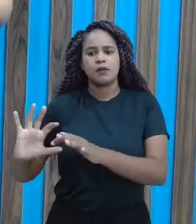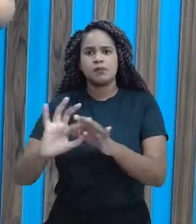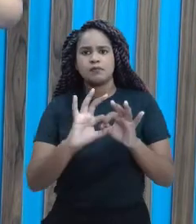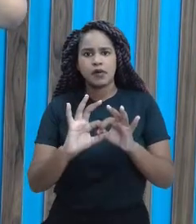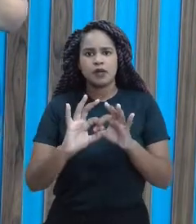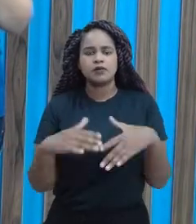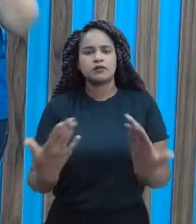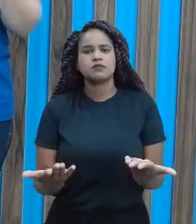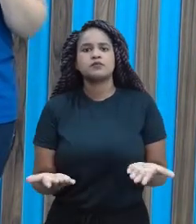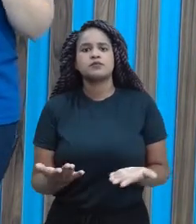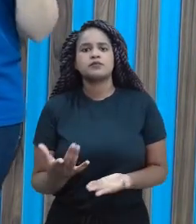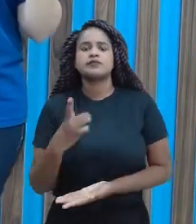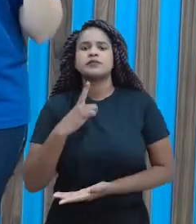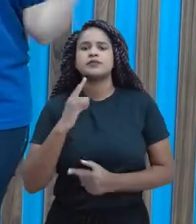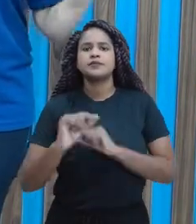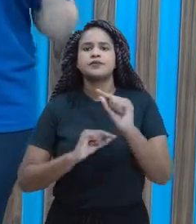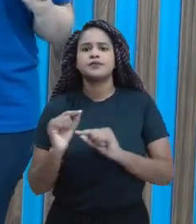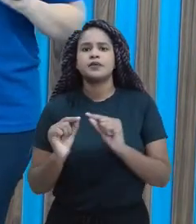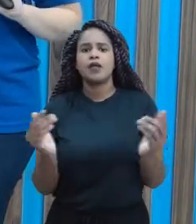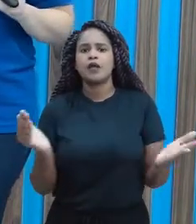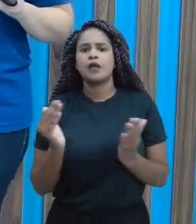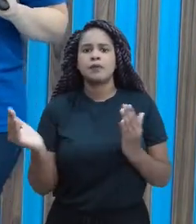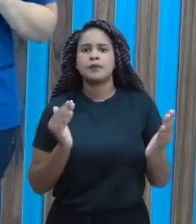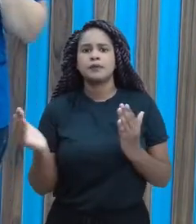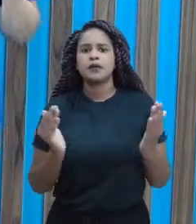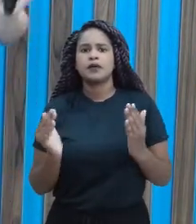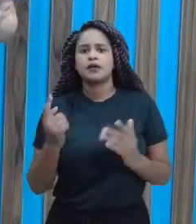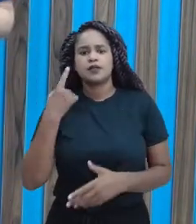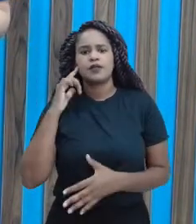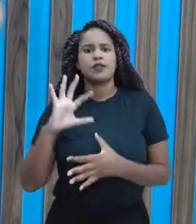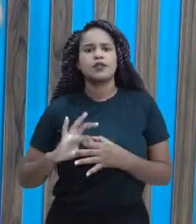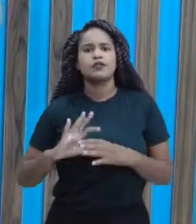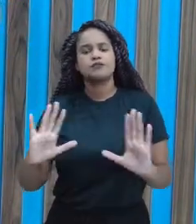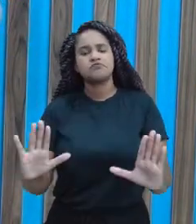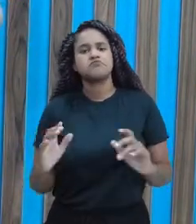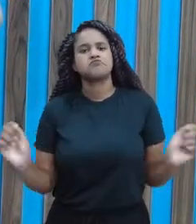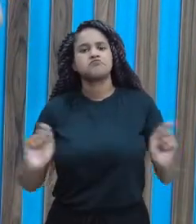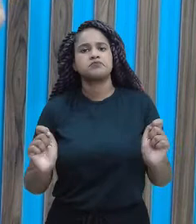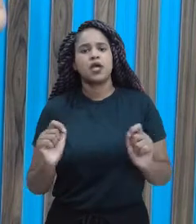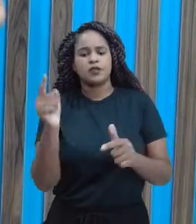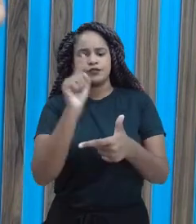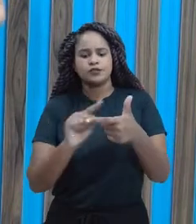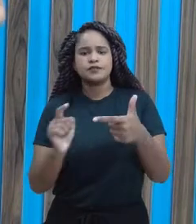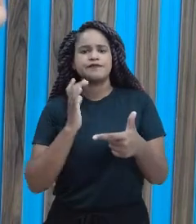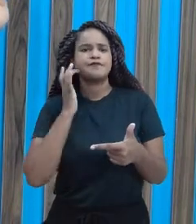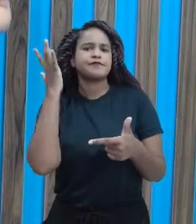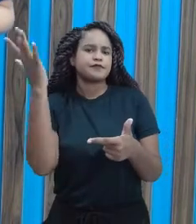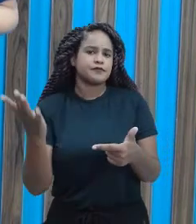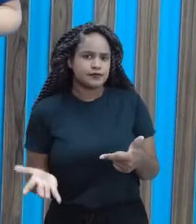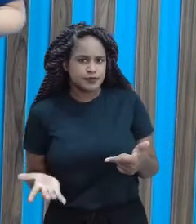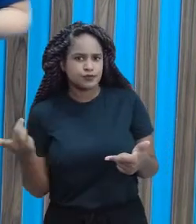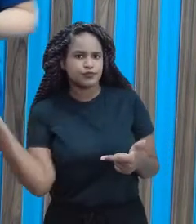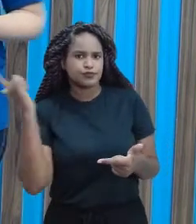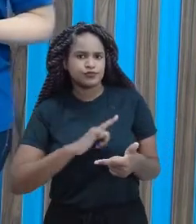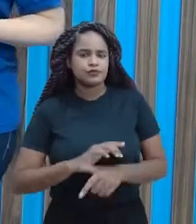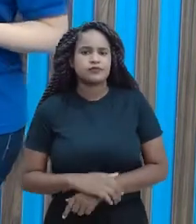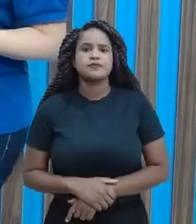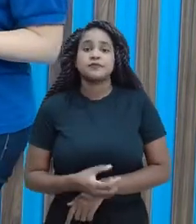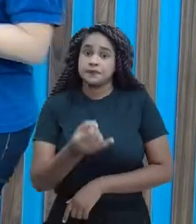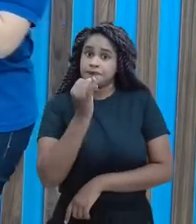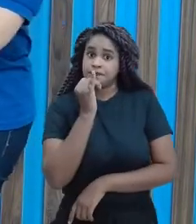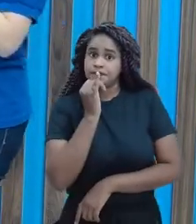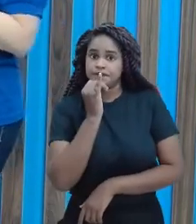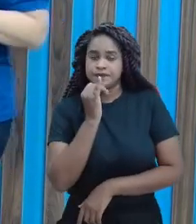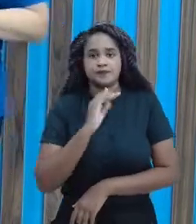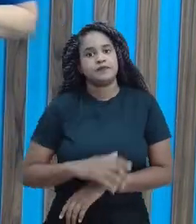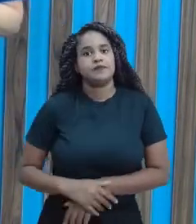relacionam, elas têm esse tipo de relação lógica, eu começo a fazer divisões que são mais fáceis de serem calculadas.